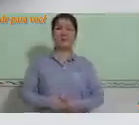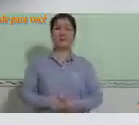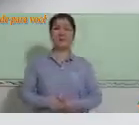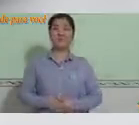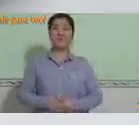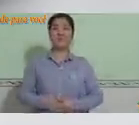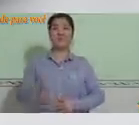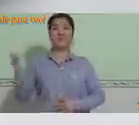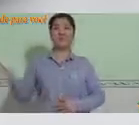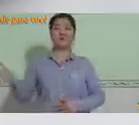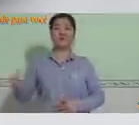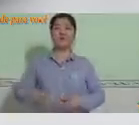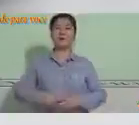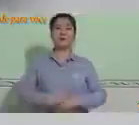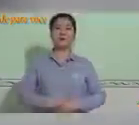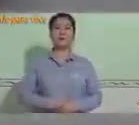na cadeira.